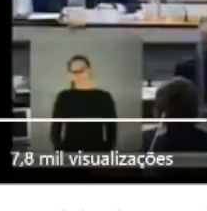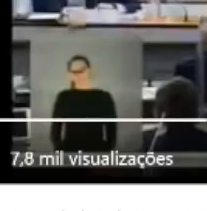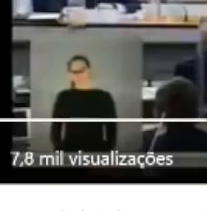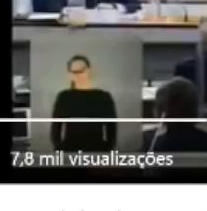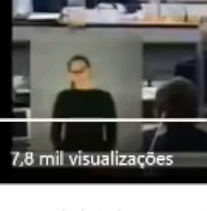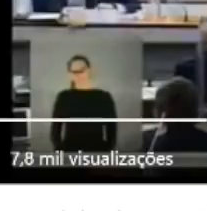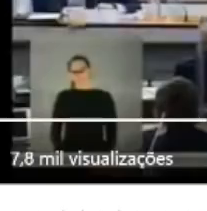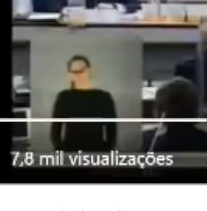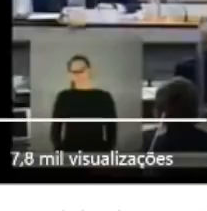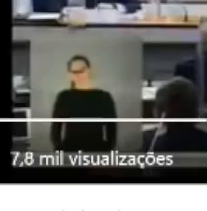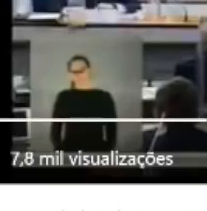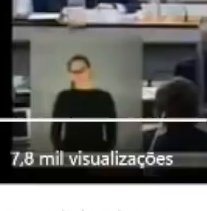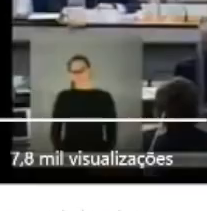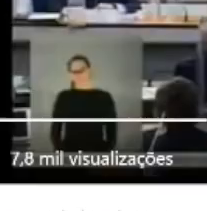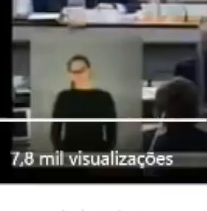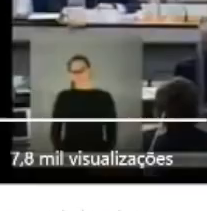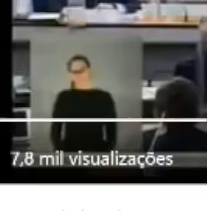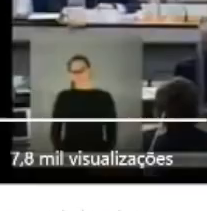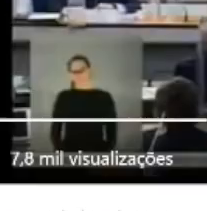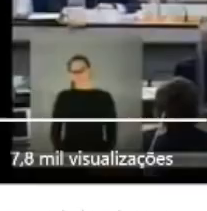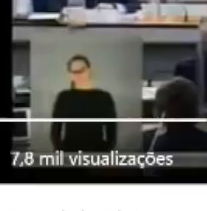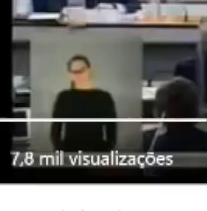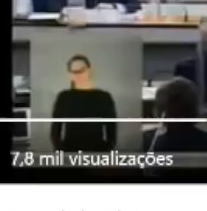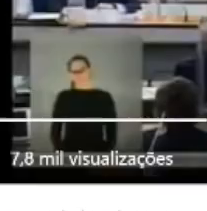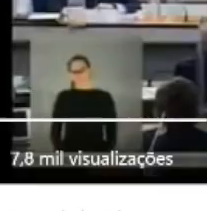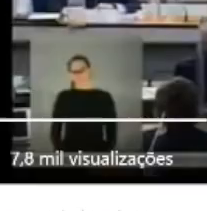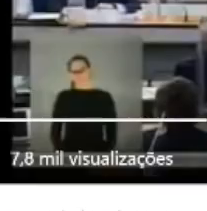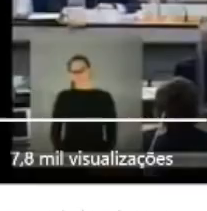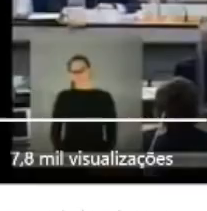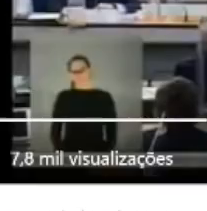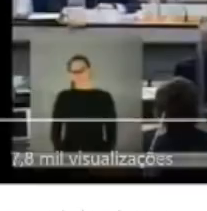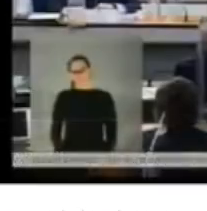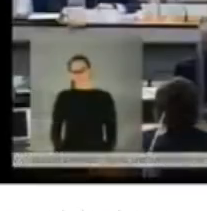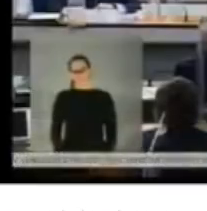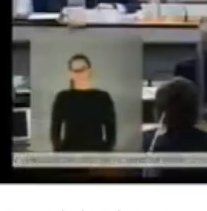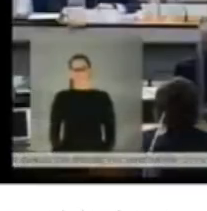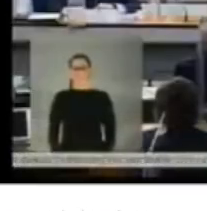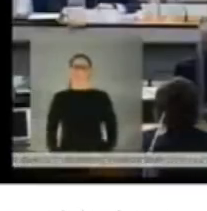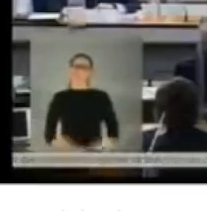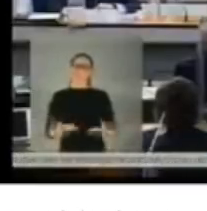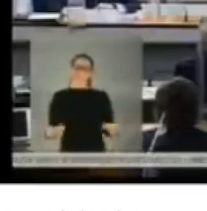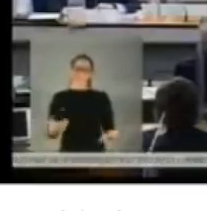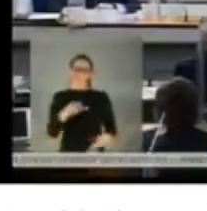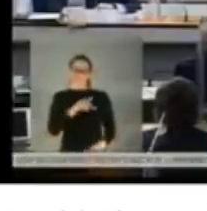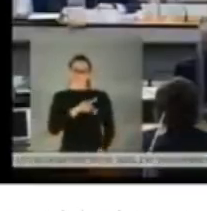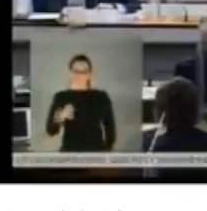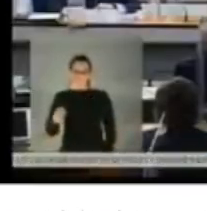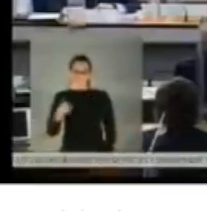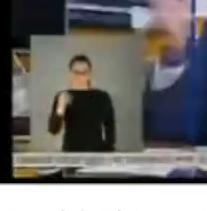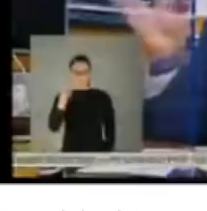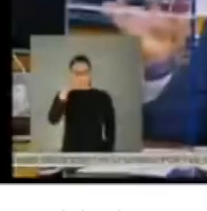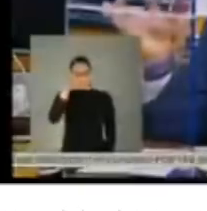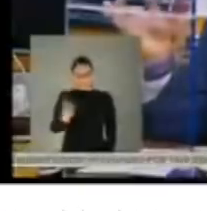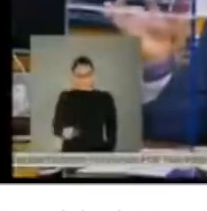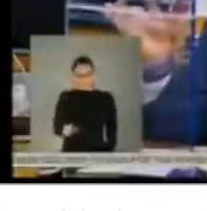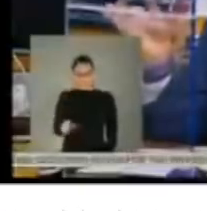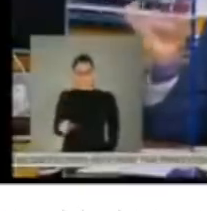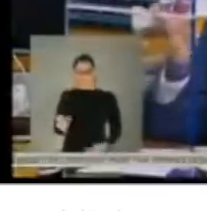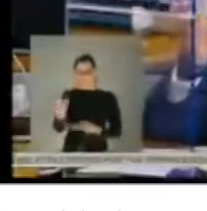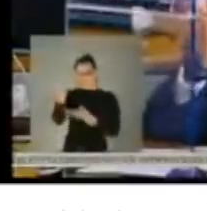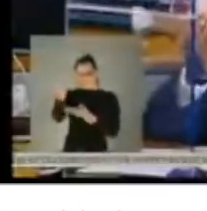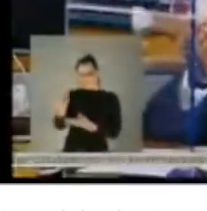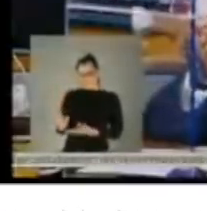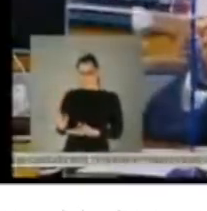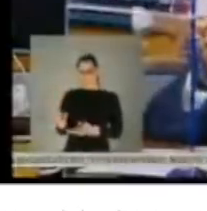não gosta. Depois ele apanha em casa, vai ser culpa de vocês. Vamos continuar aqui ouvindo, né? Então, presidente, esse conchavo desta